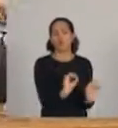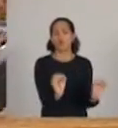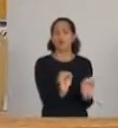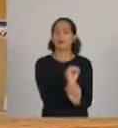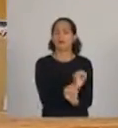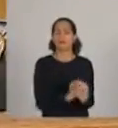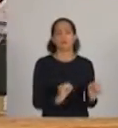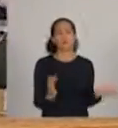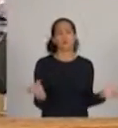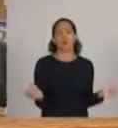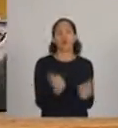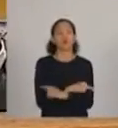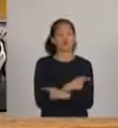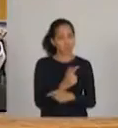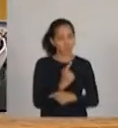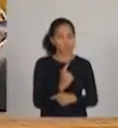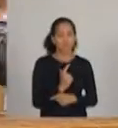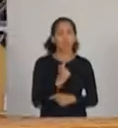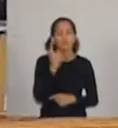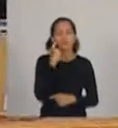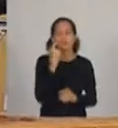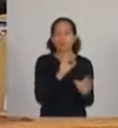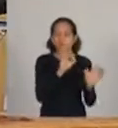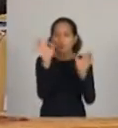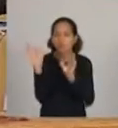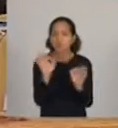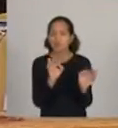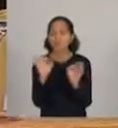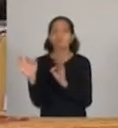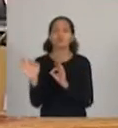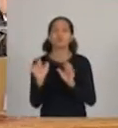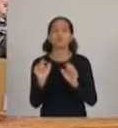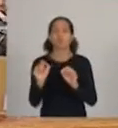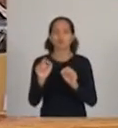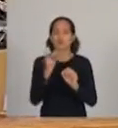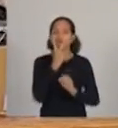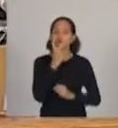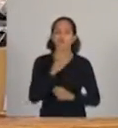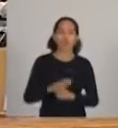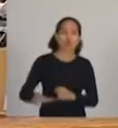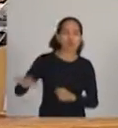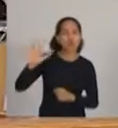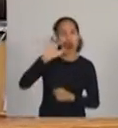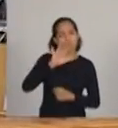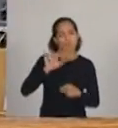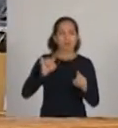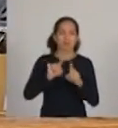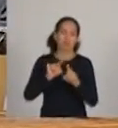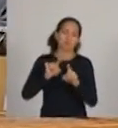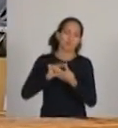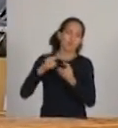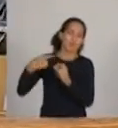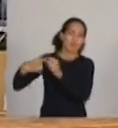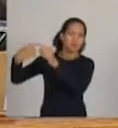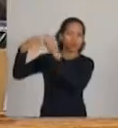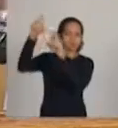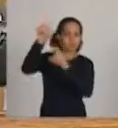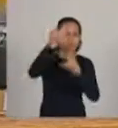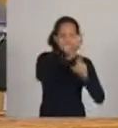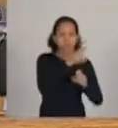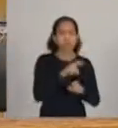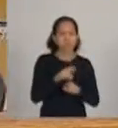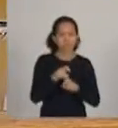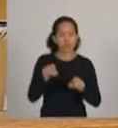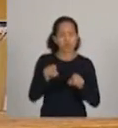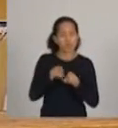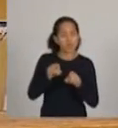Muito pelo contrário, o que a gente tem assistido, não somente na Grande Vitória, mas também no interior e até mesmo